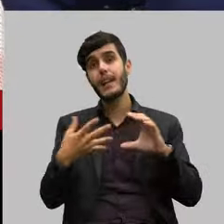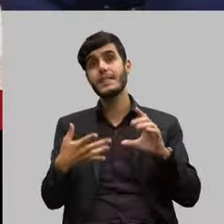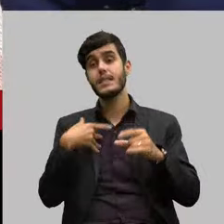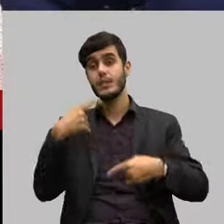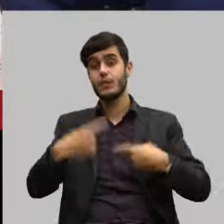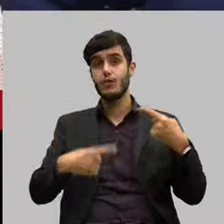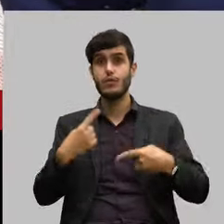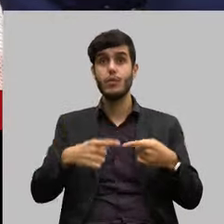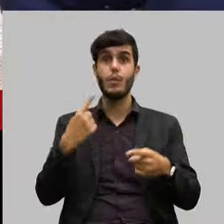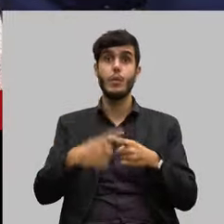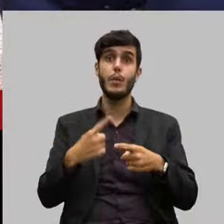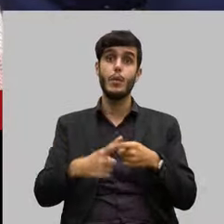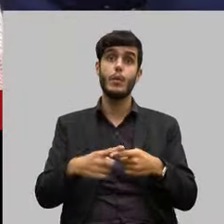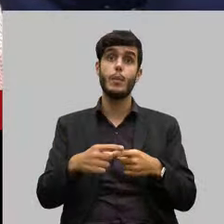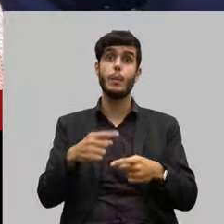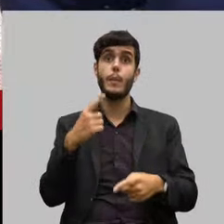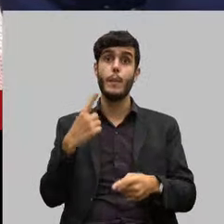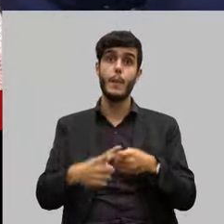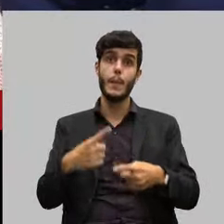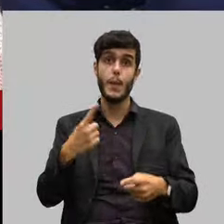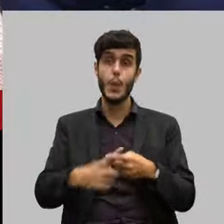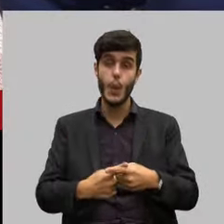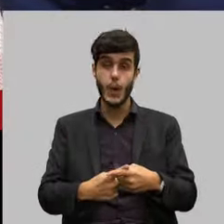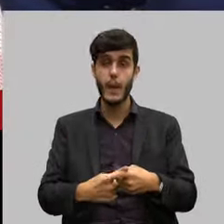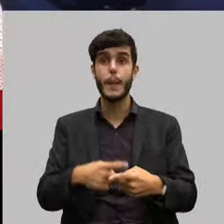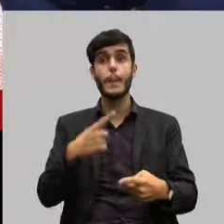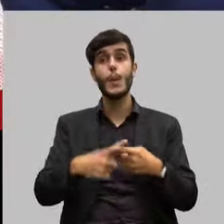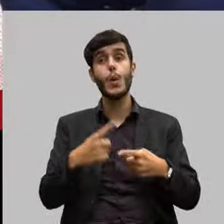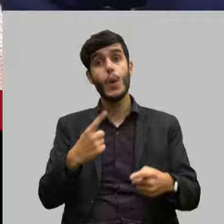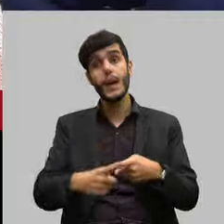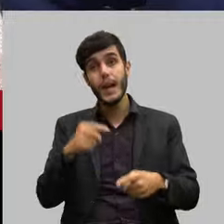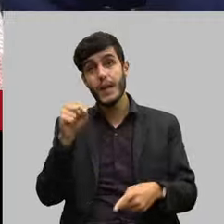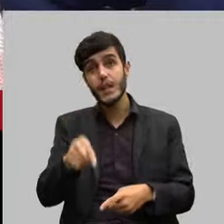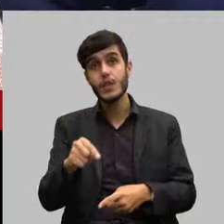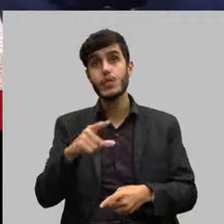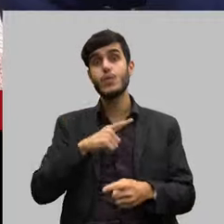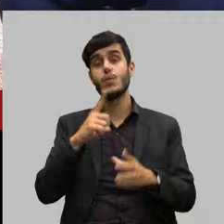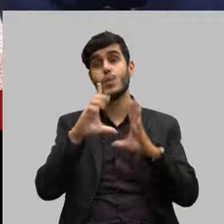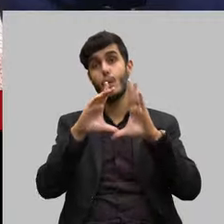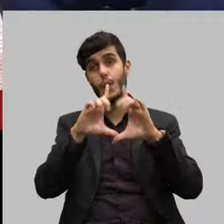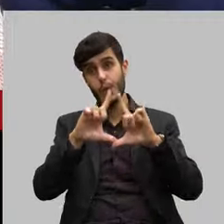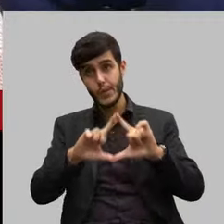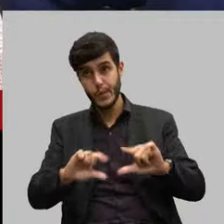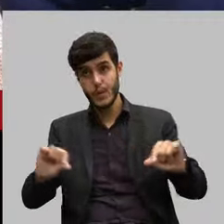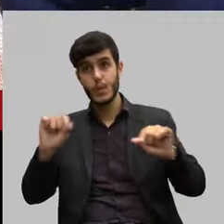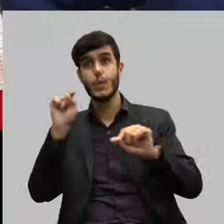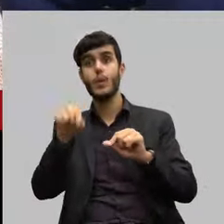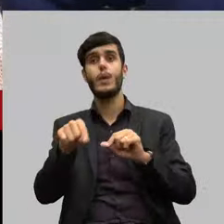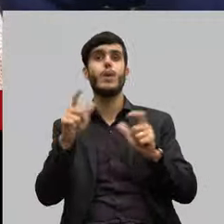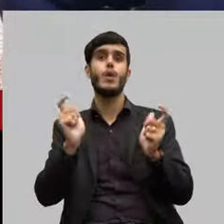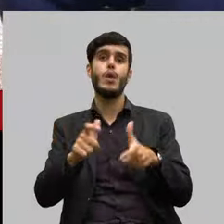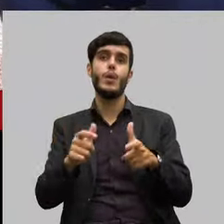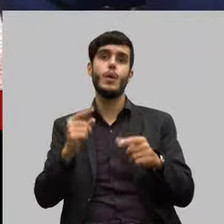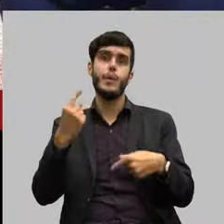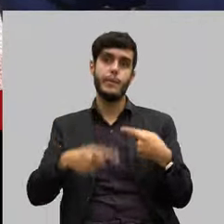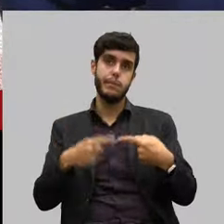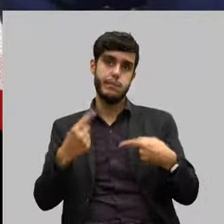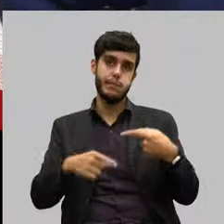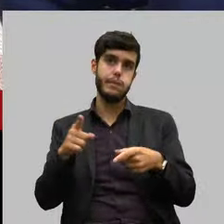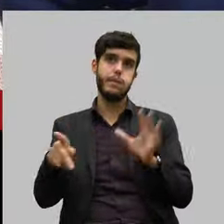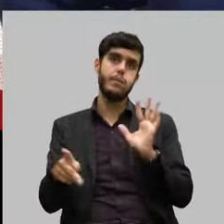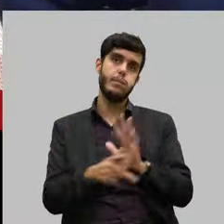quê É uma pergunta objetiva por qu vocês estão esvaziando o os lugares de deliberação